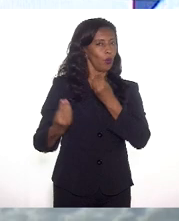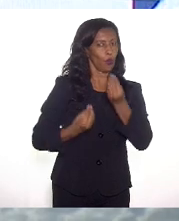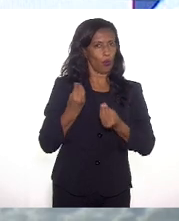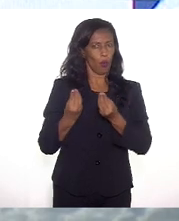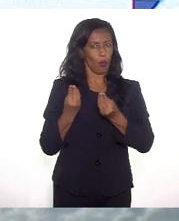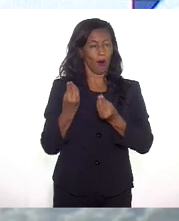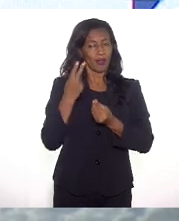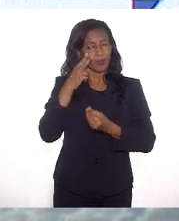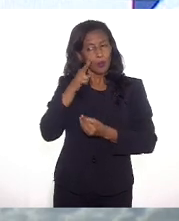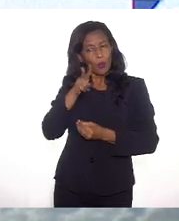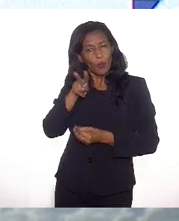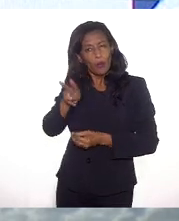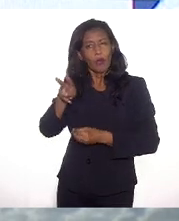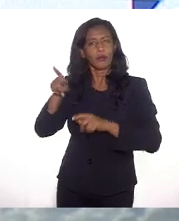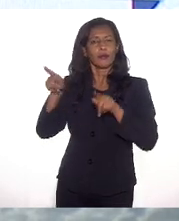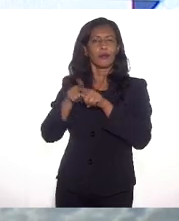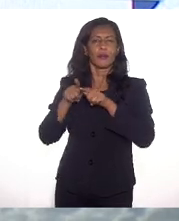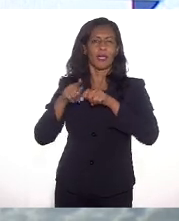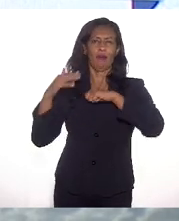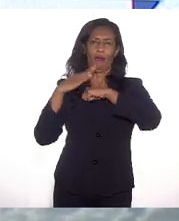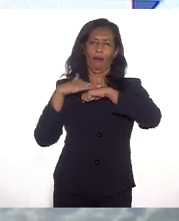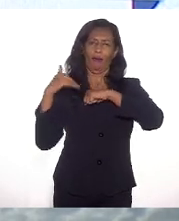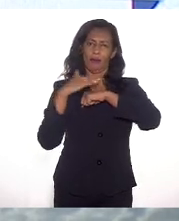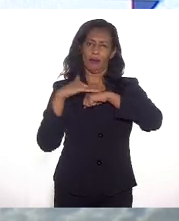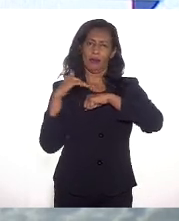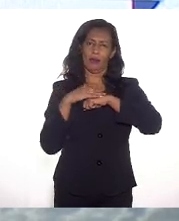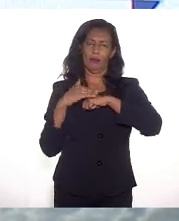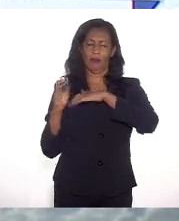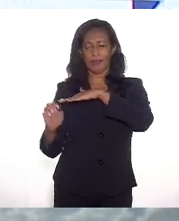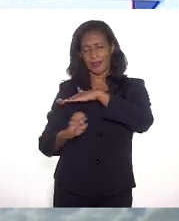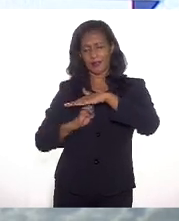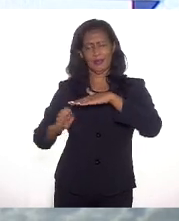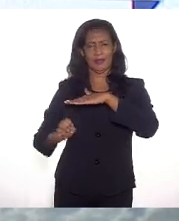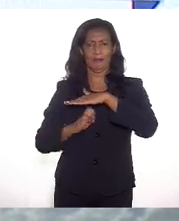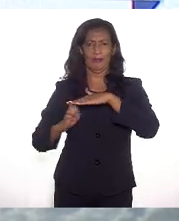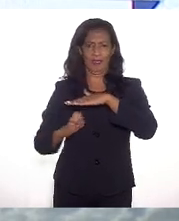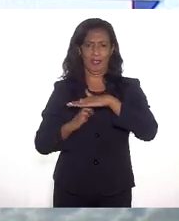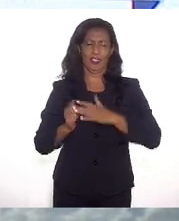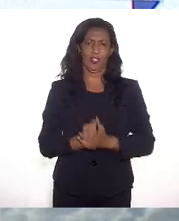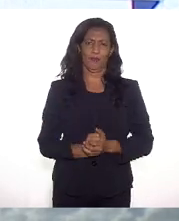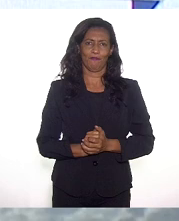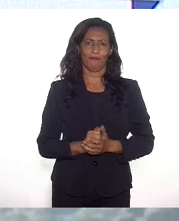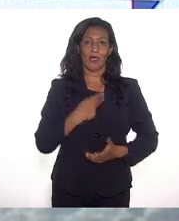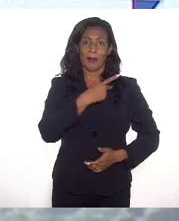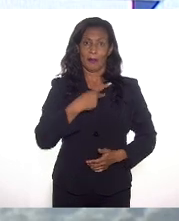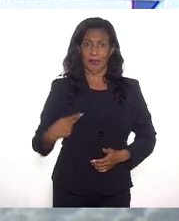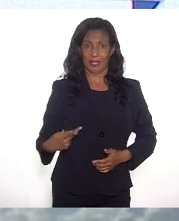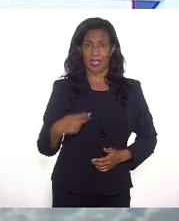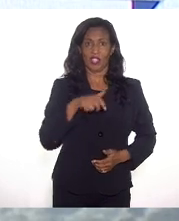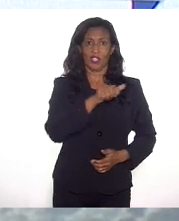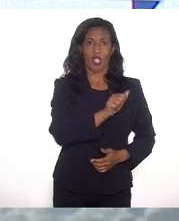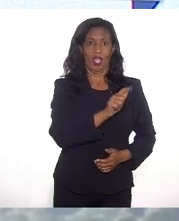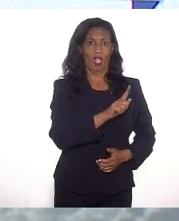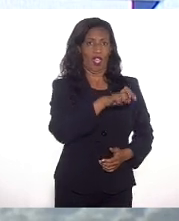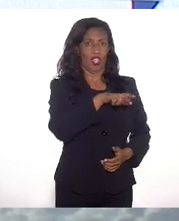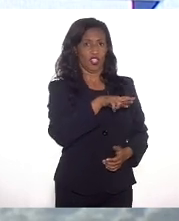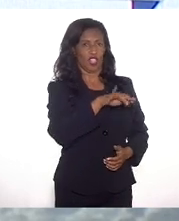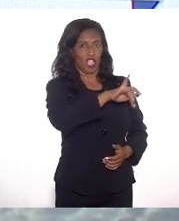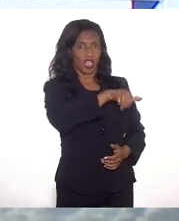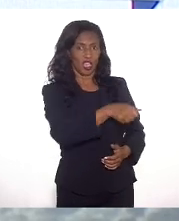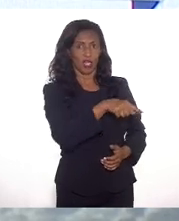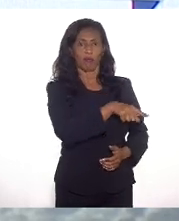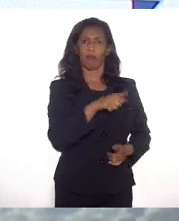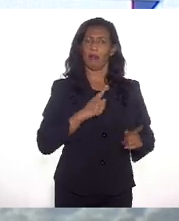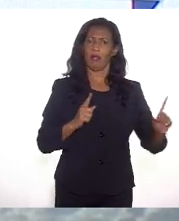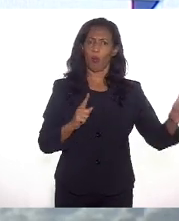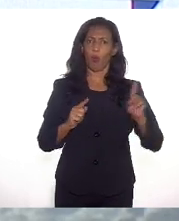com muito carinho para os empreendedores. O André, presidente da GRio, está aqui, e a ideia do Supera Rio